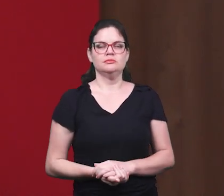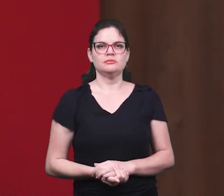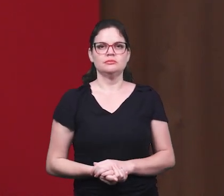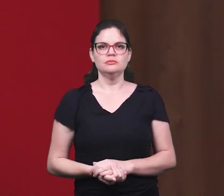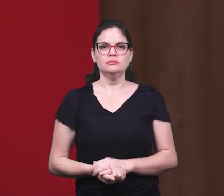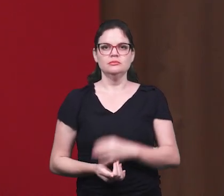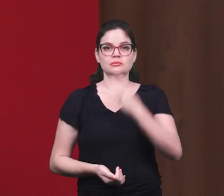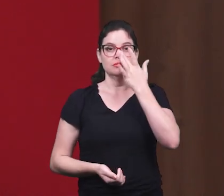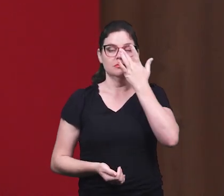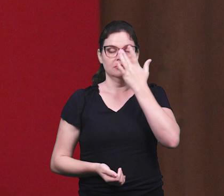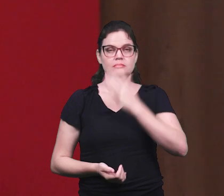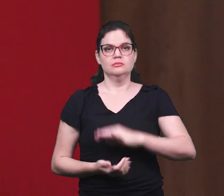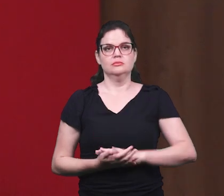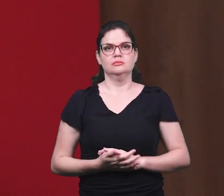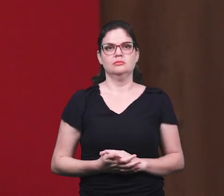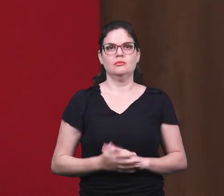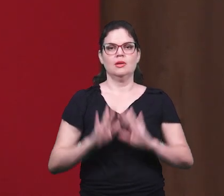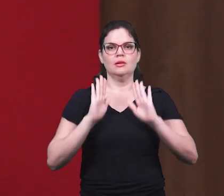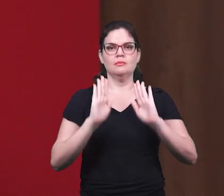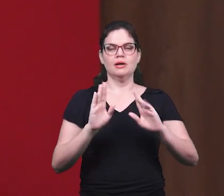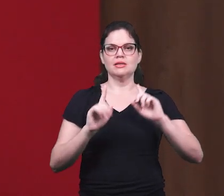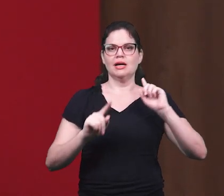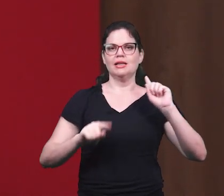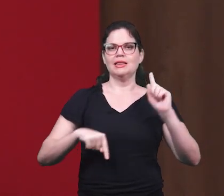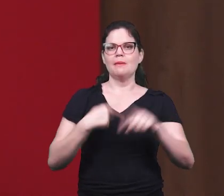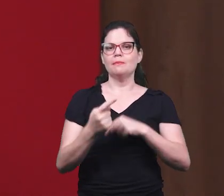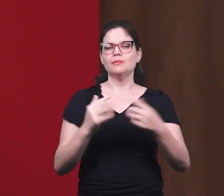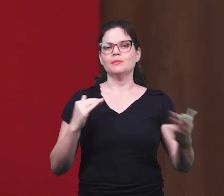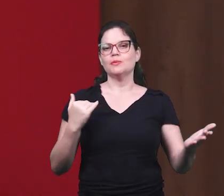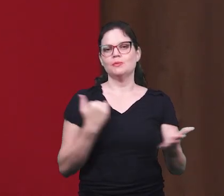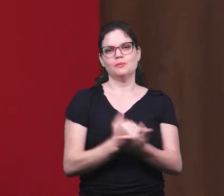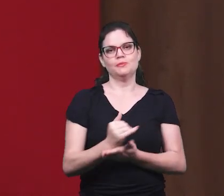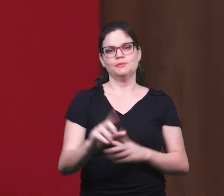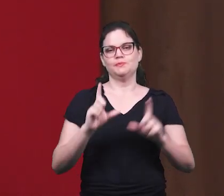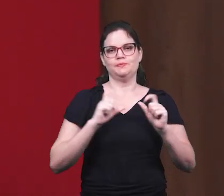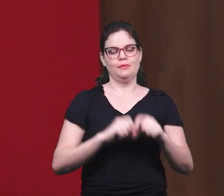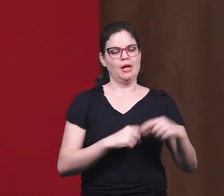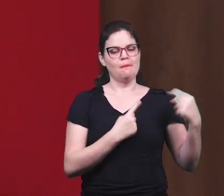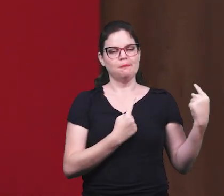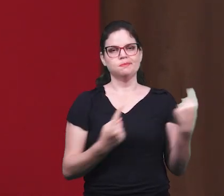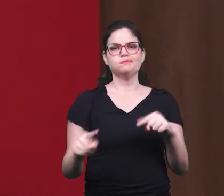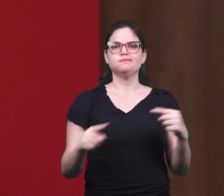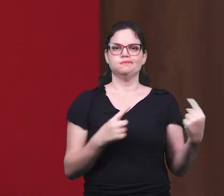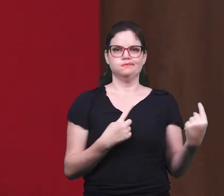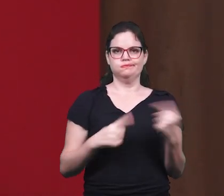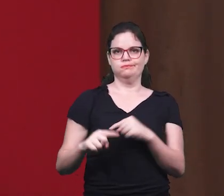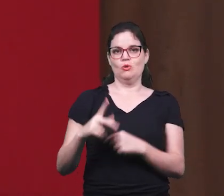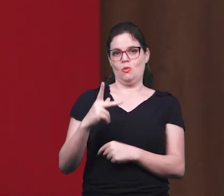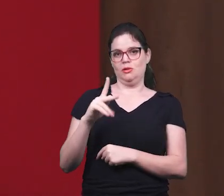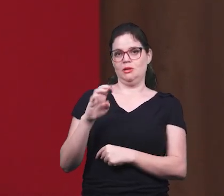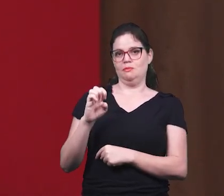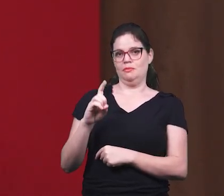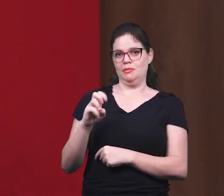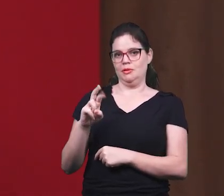uma aversão, uma perseguição uma